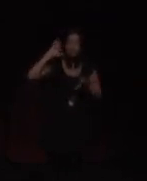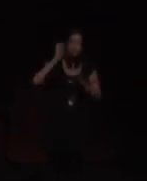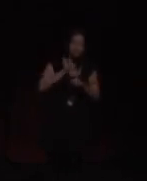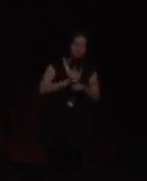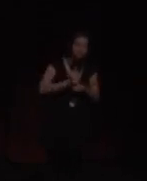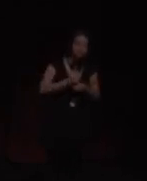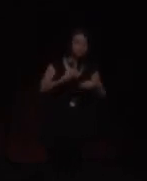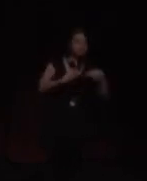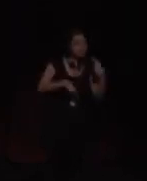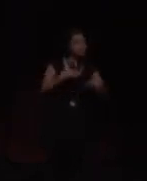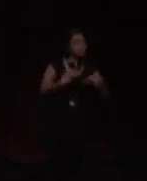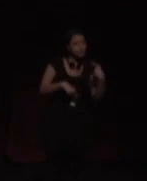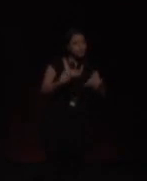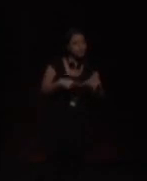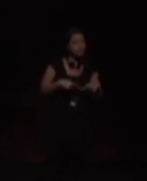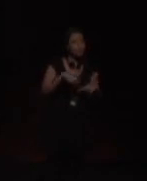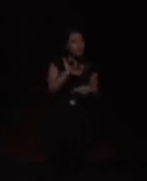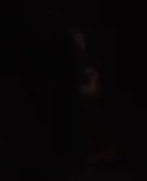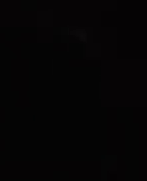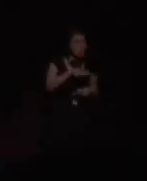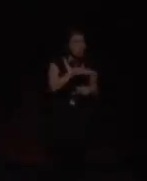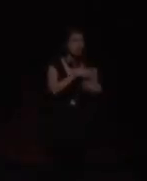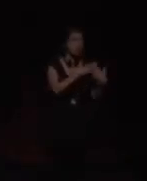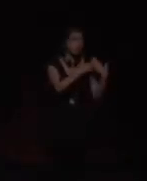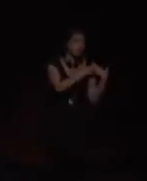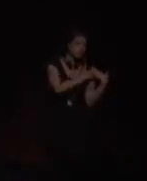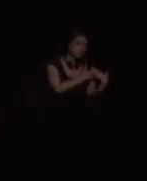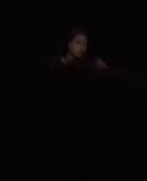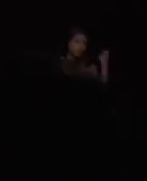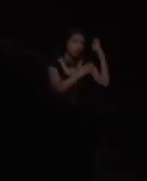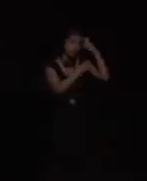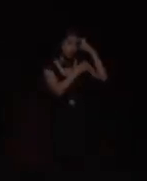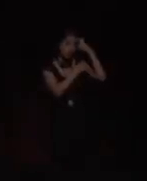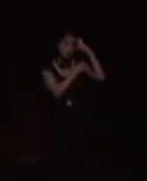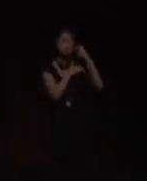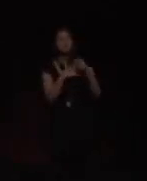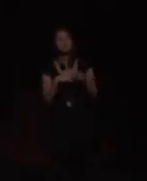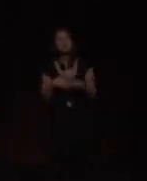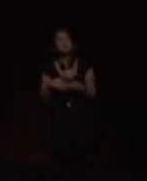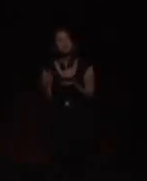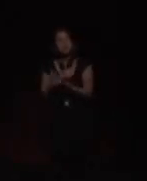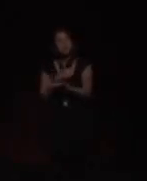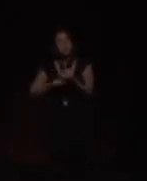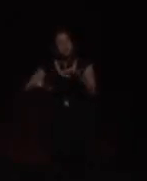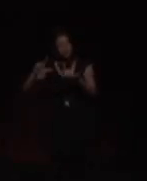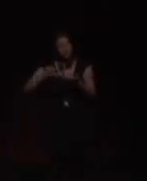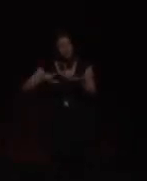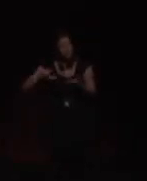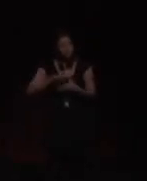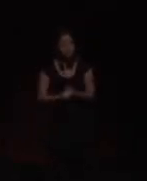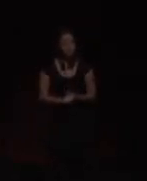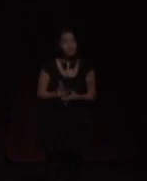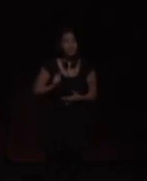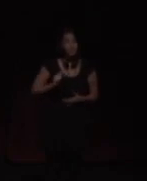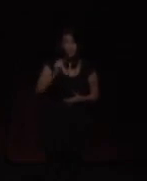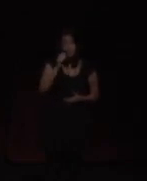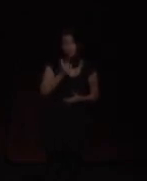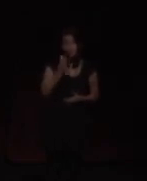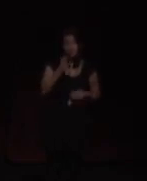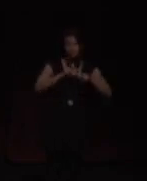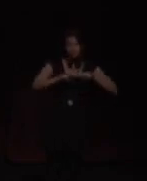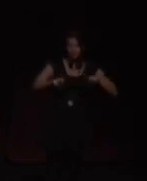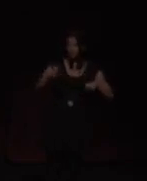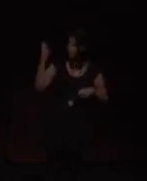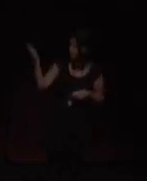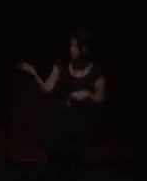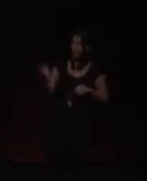no papel da cultura e da literatura em especial. Então, temos 3 grandes mulheres aqui, uma